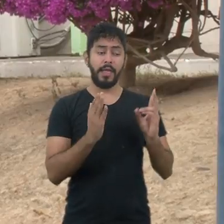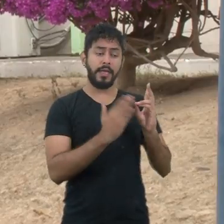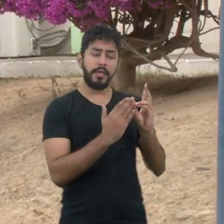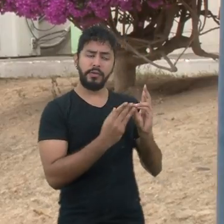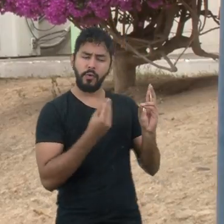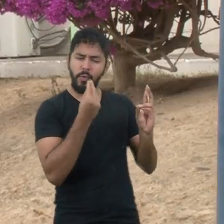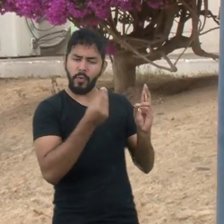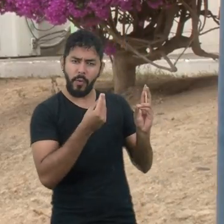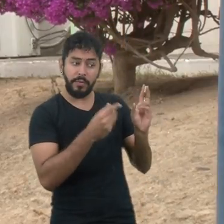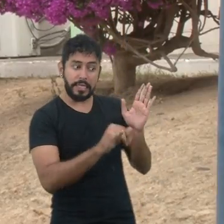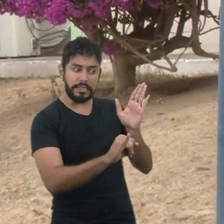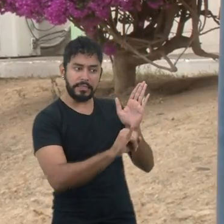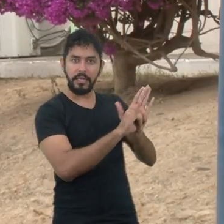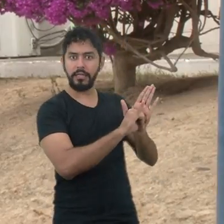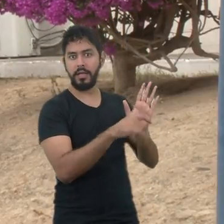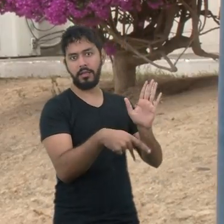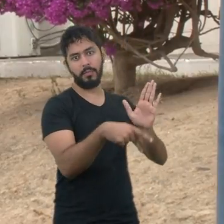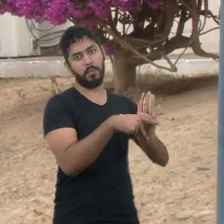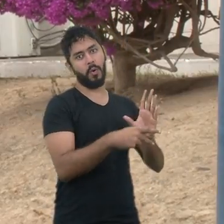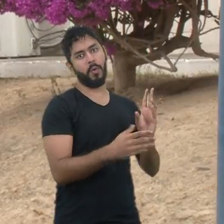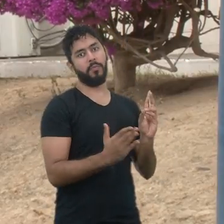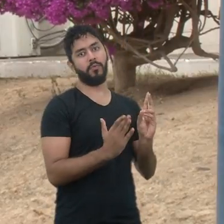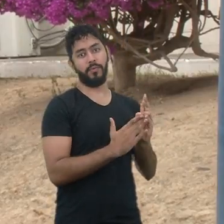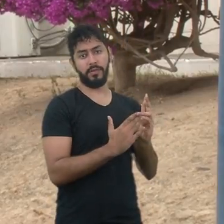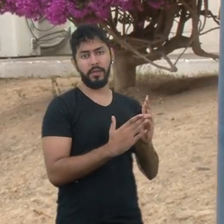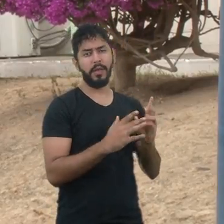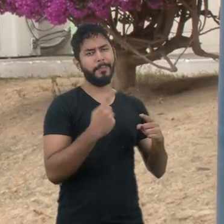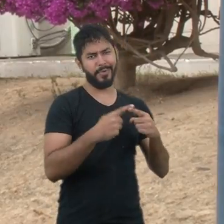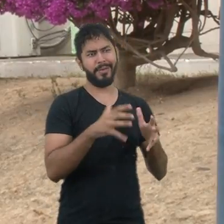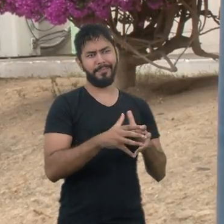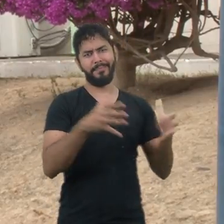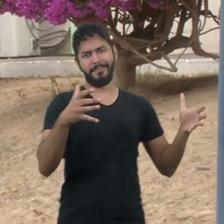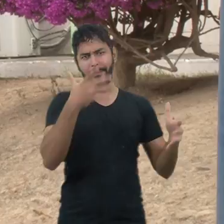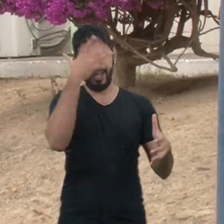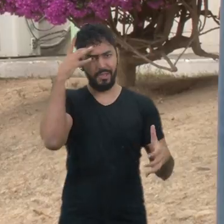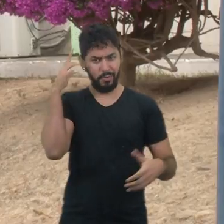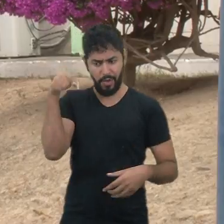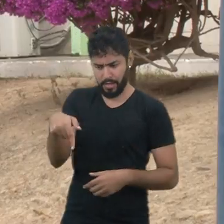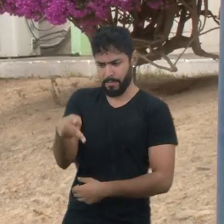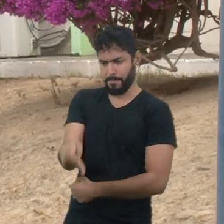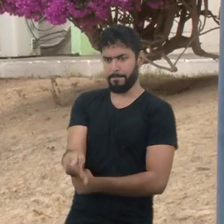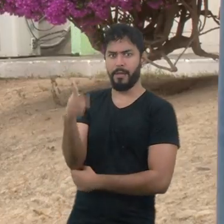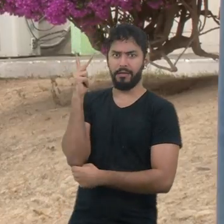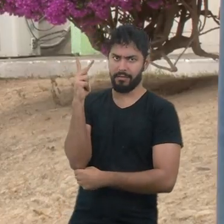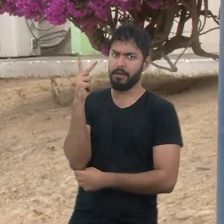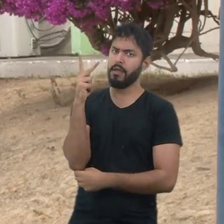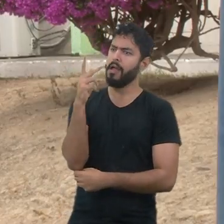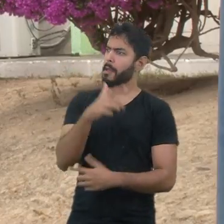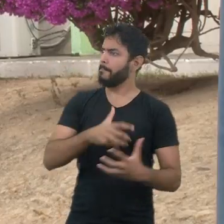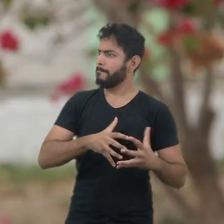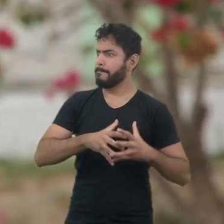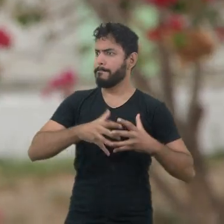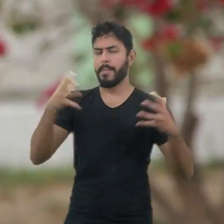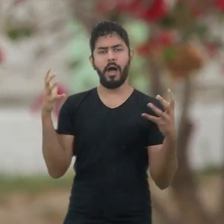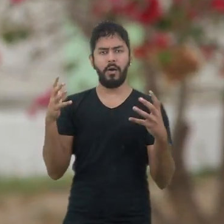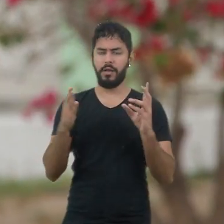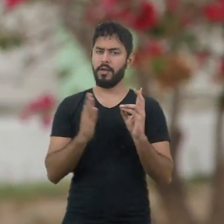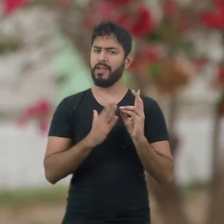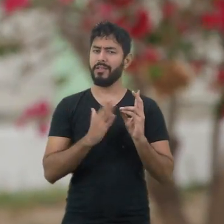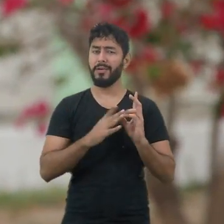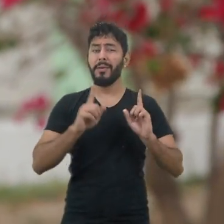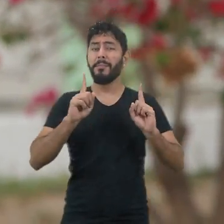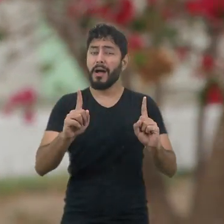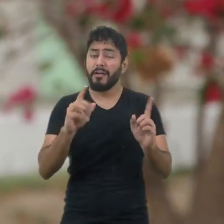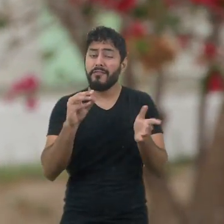índio, acima de tudo, é você se identificar como índio, porque muitas pessoas são índias, aqui em Pesqueira muita gente é